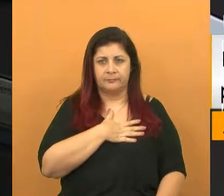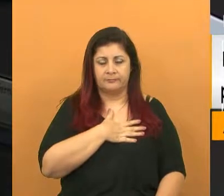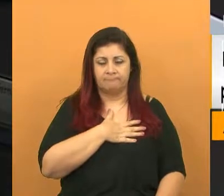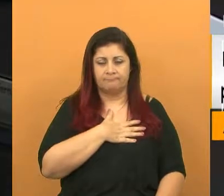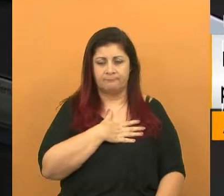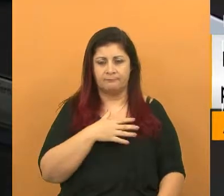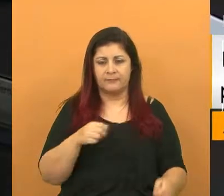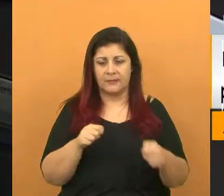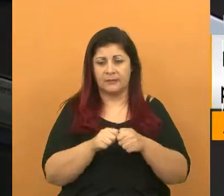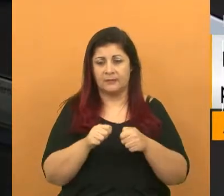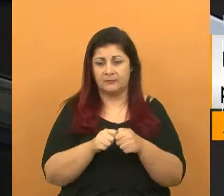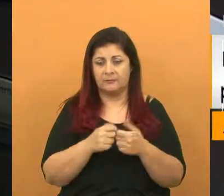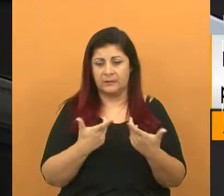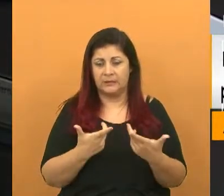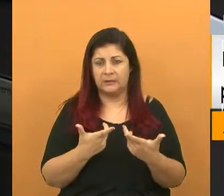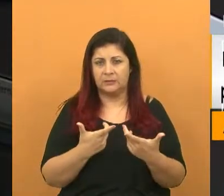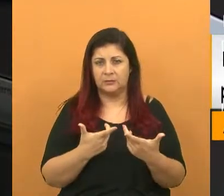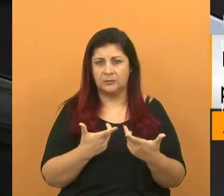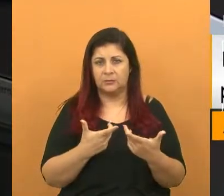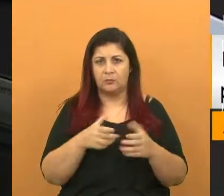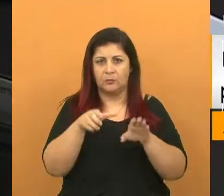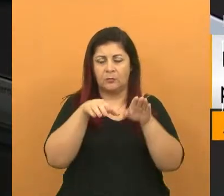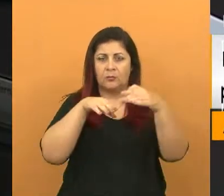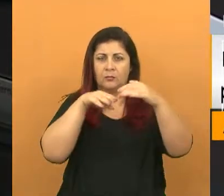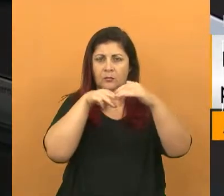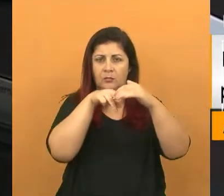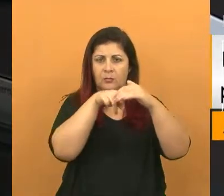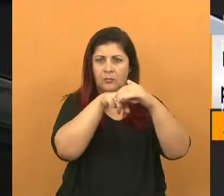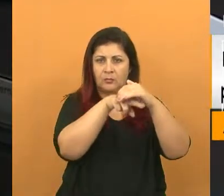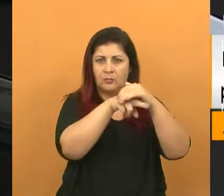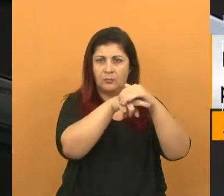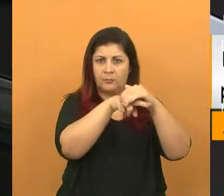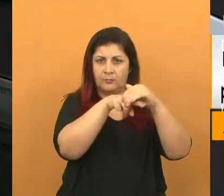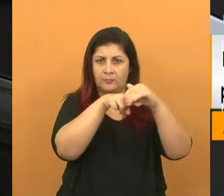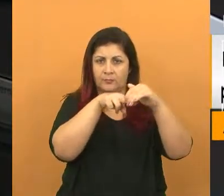nós fizemos uma ressonância, né,